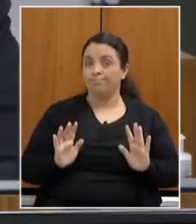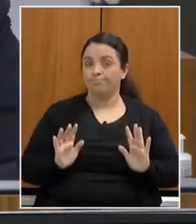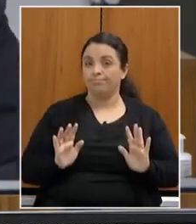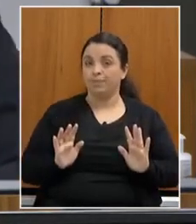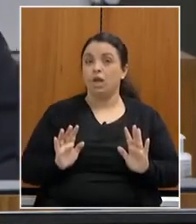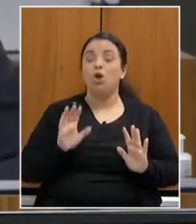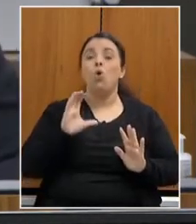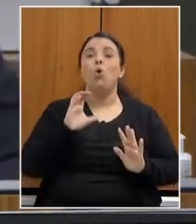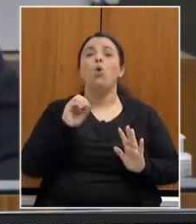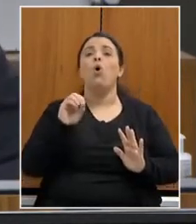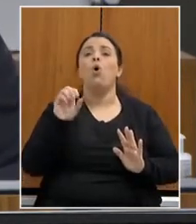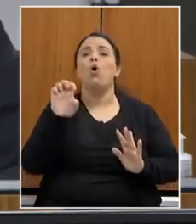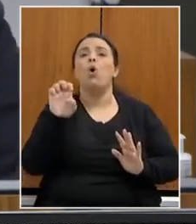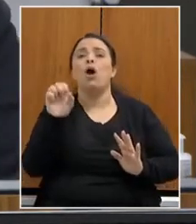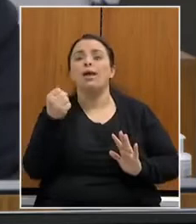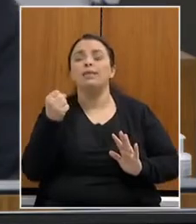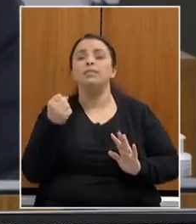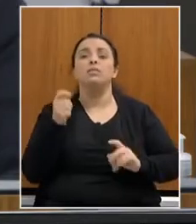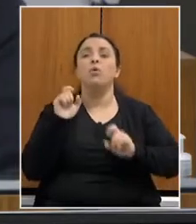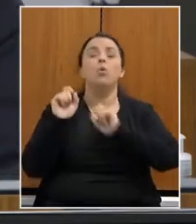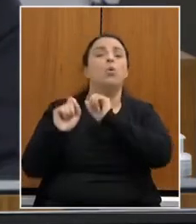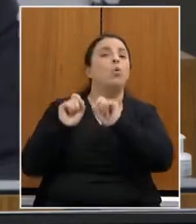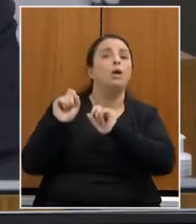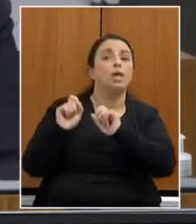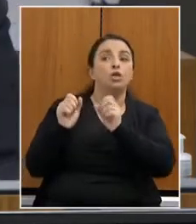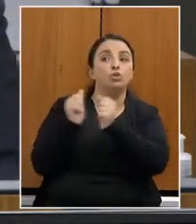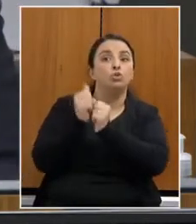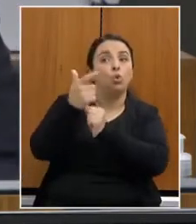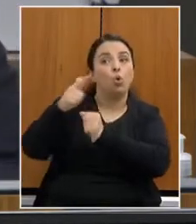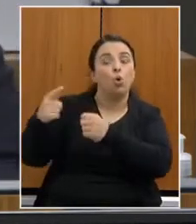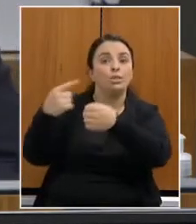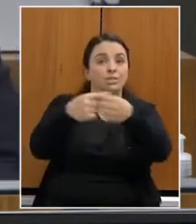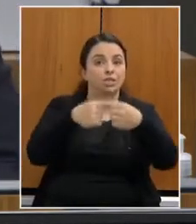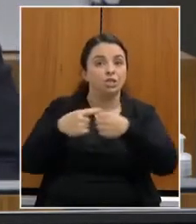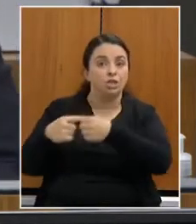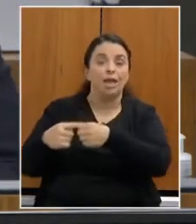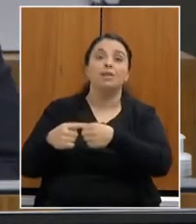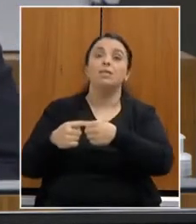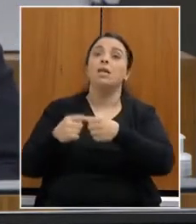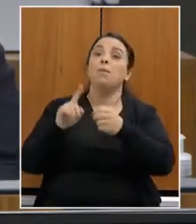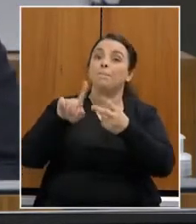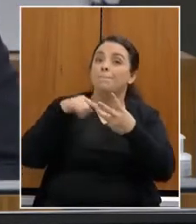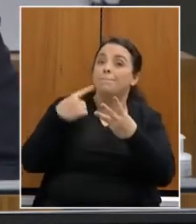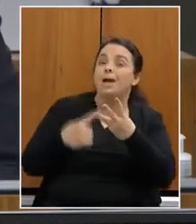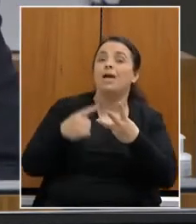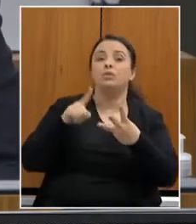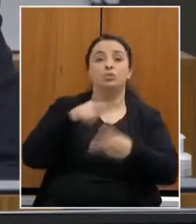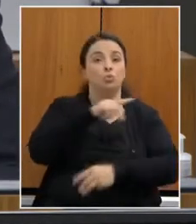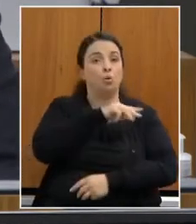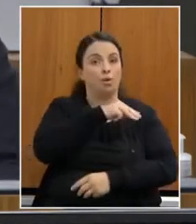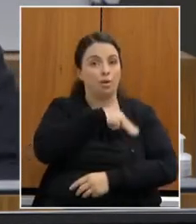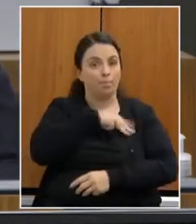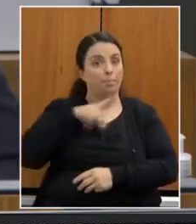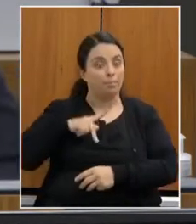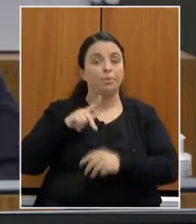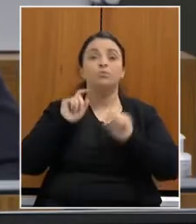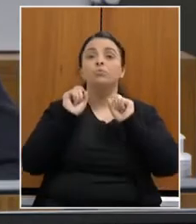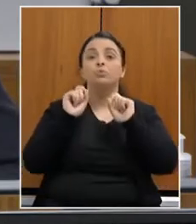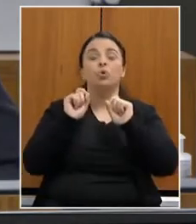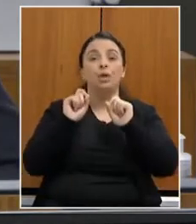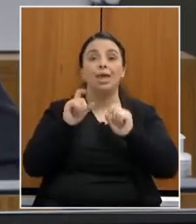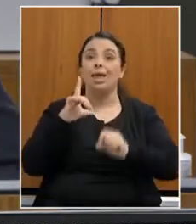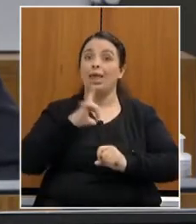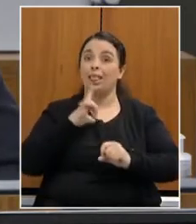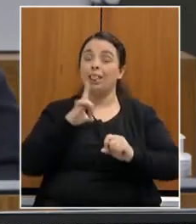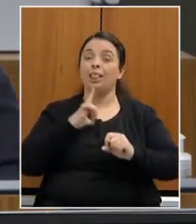COIS faz e junto com as regionais e o ministério público é que haja uma um